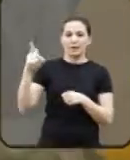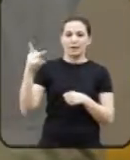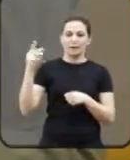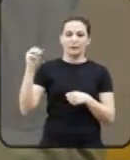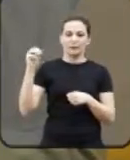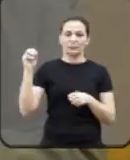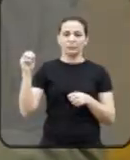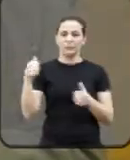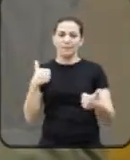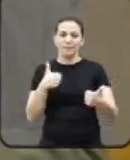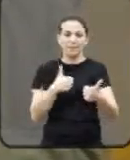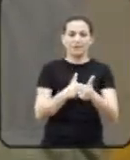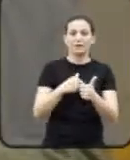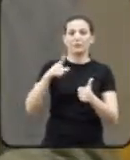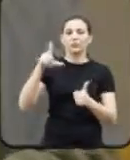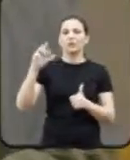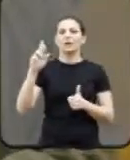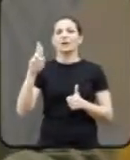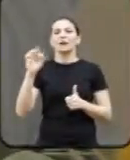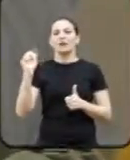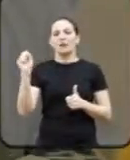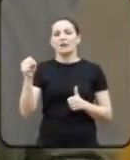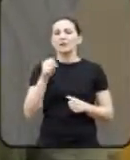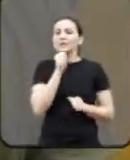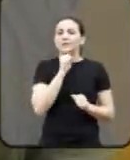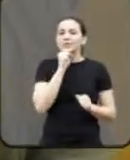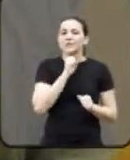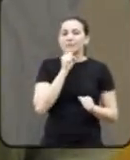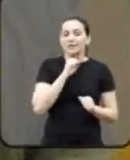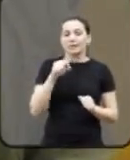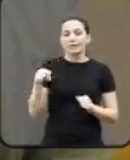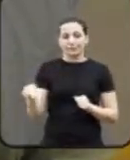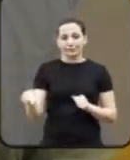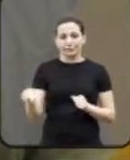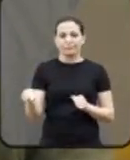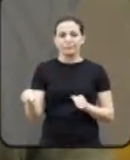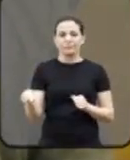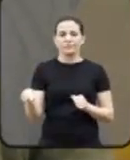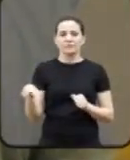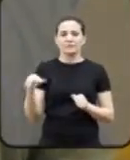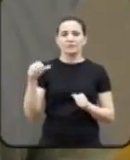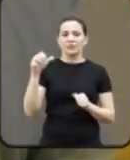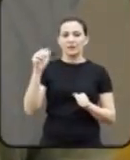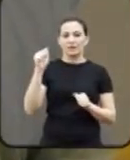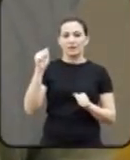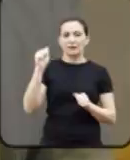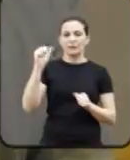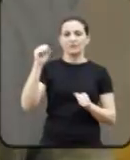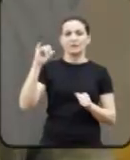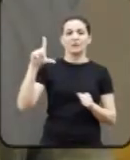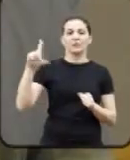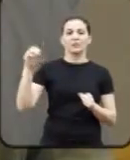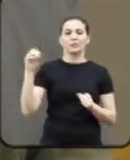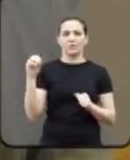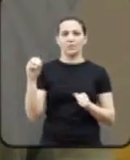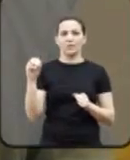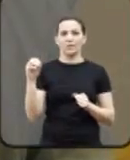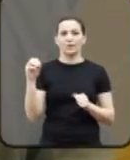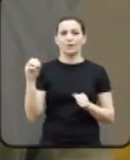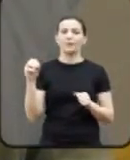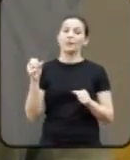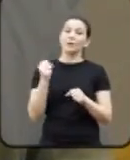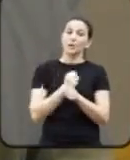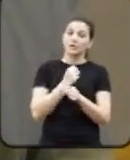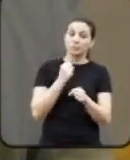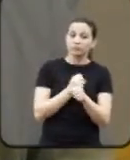ali ao Melhado, com uma área próxima ao Lar São Francisco, que era para construir o